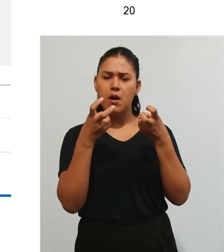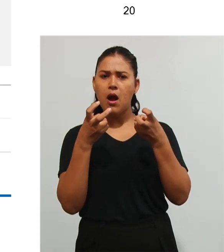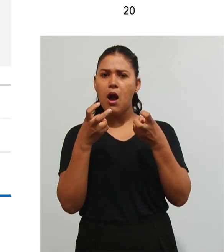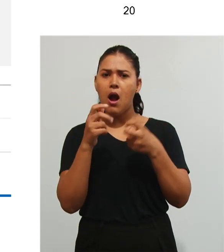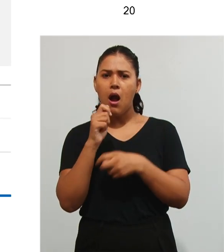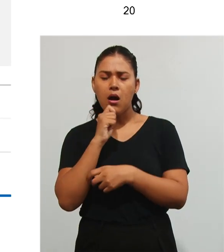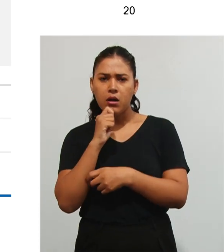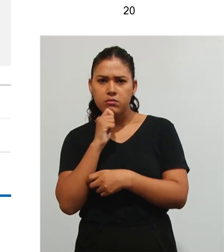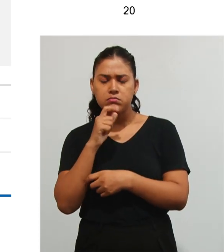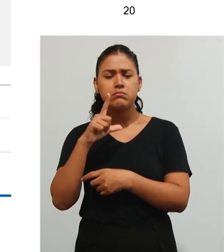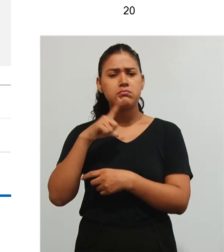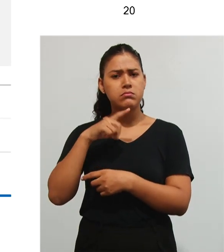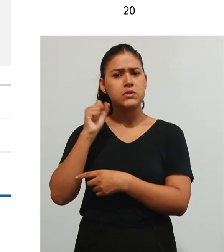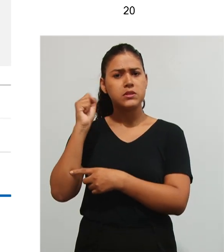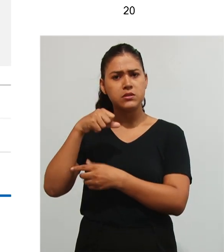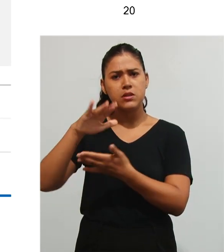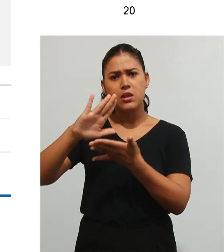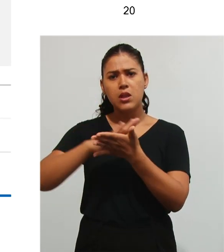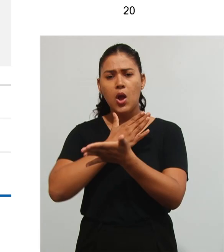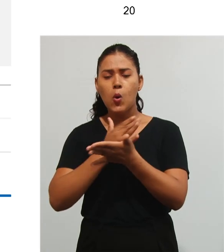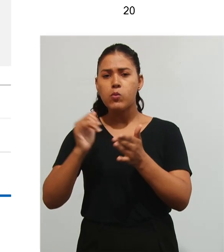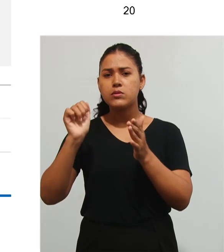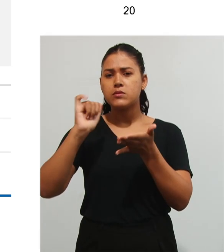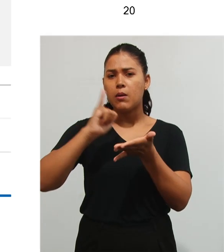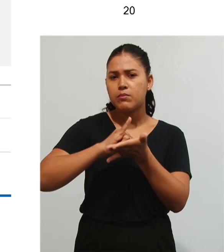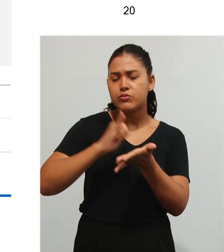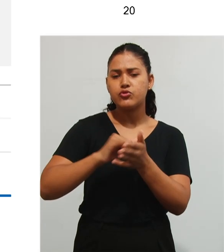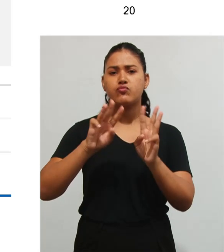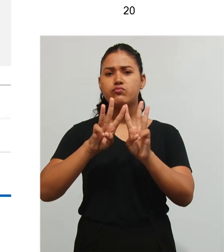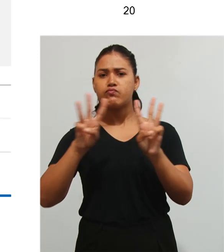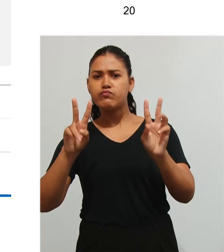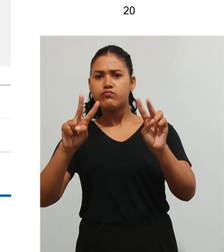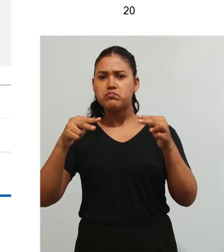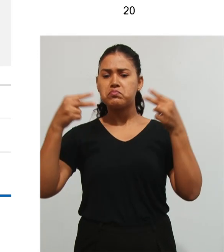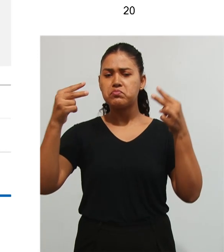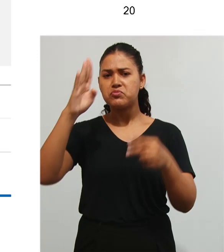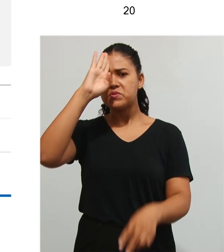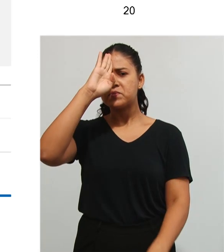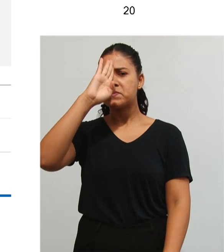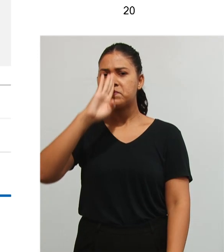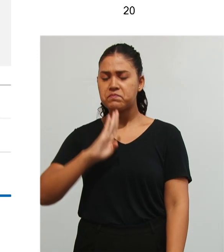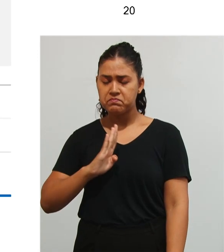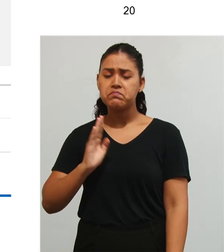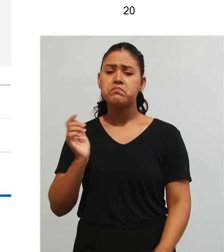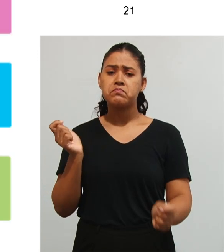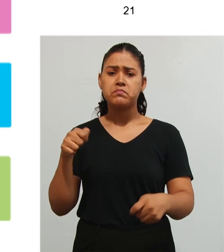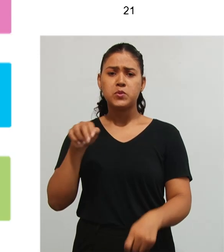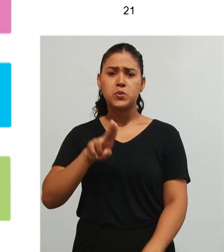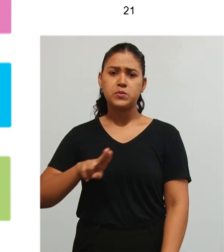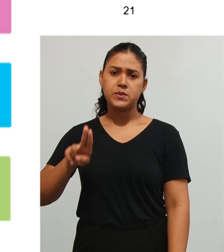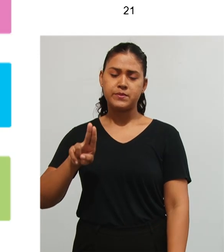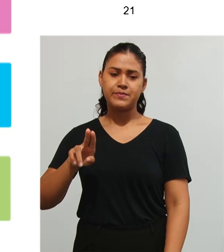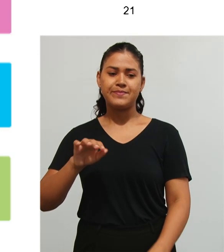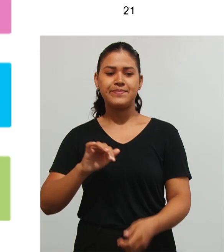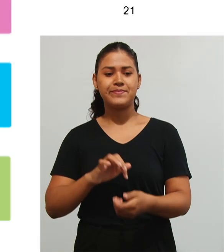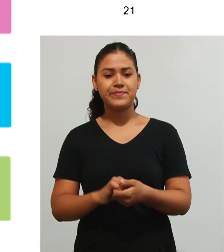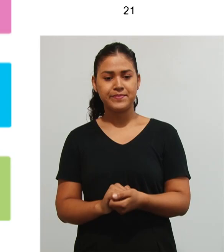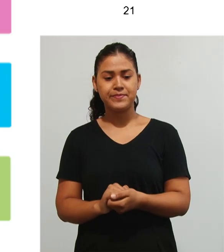muitas soluções, muitas alternativas gratuitas que possuem uma quantidade de recursos bem interessante.